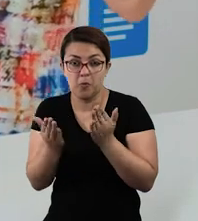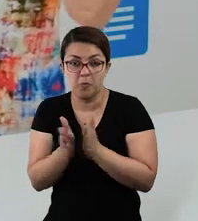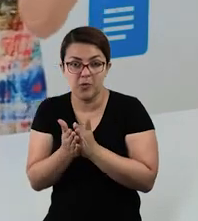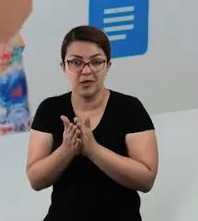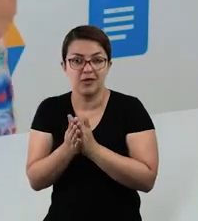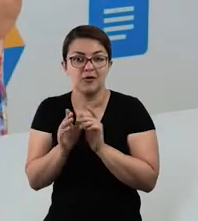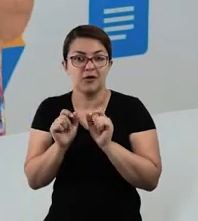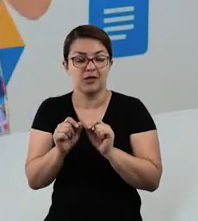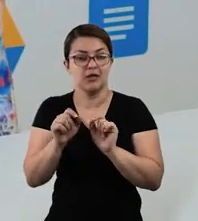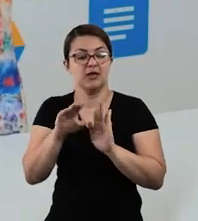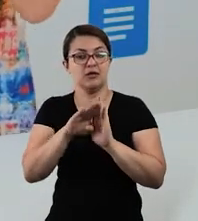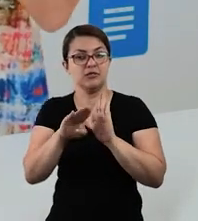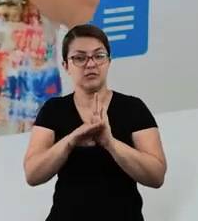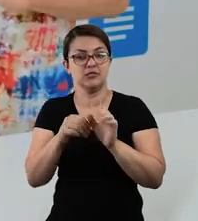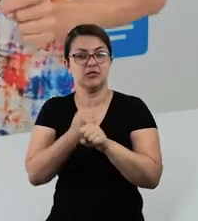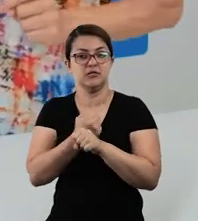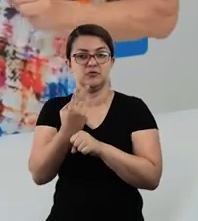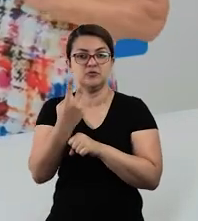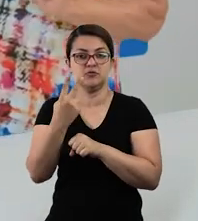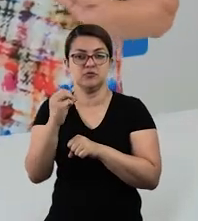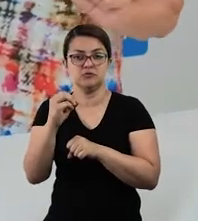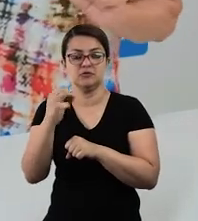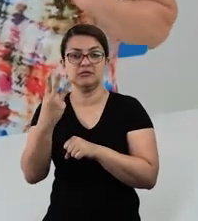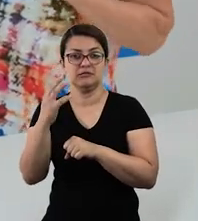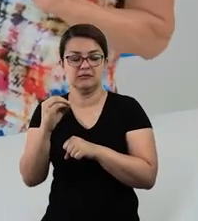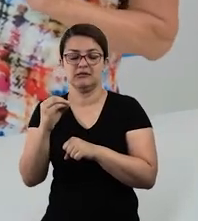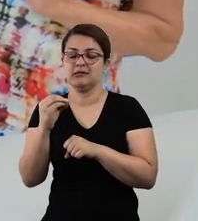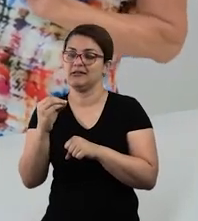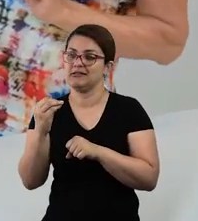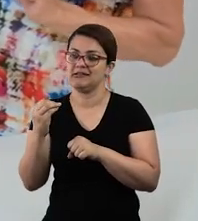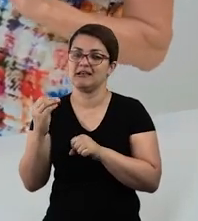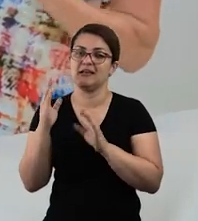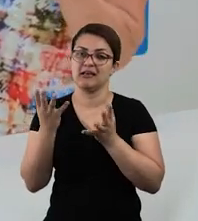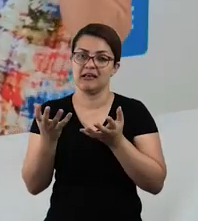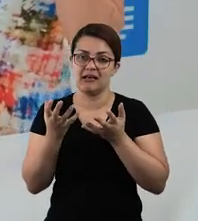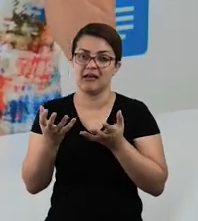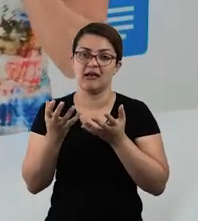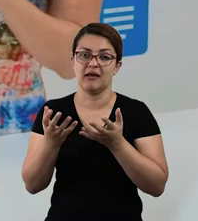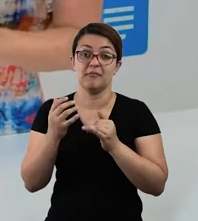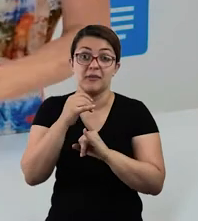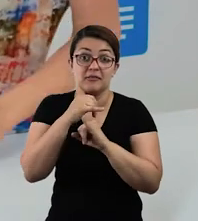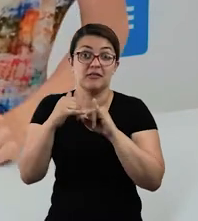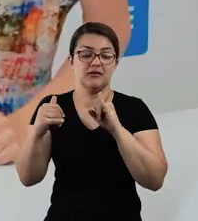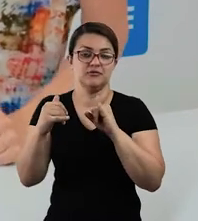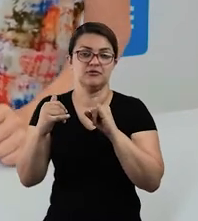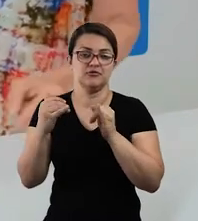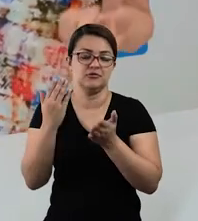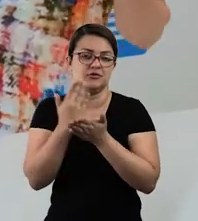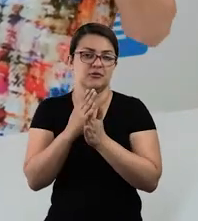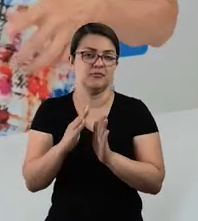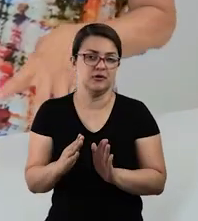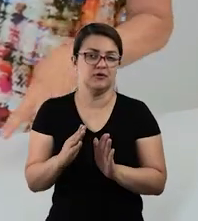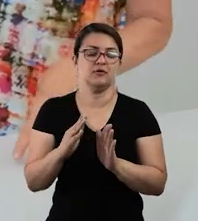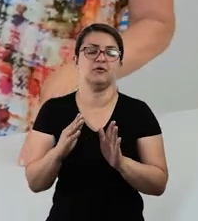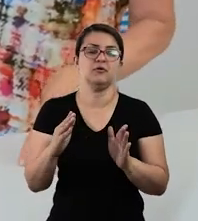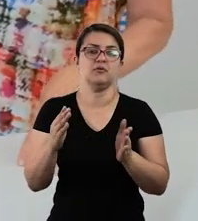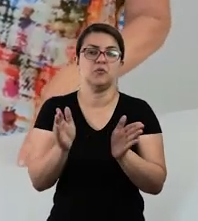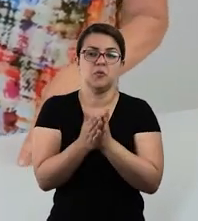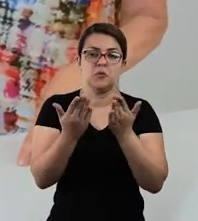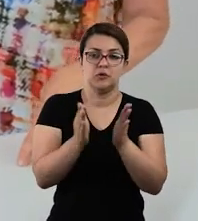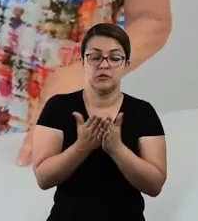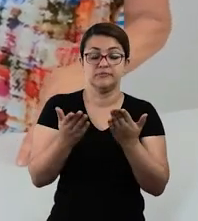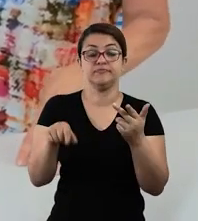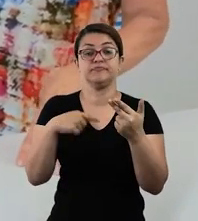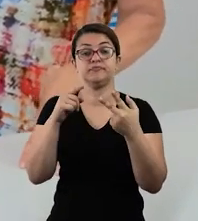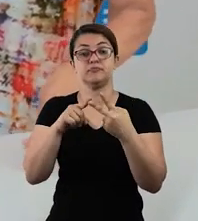isso pela metade, até 2030, certo? O segundo ODS, o segundo objetivo